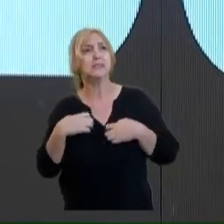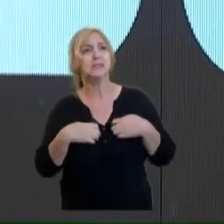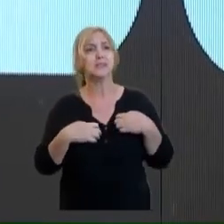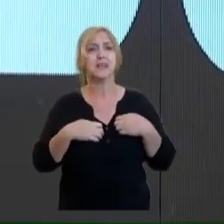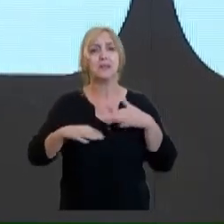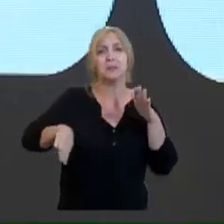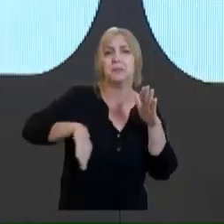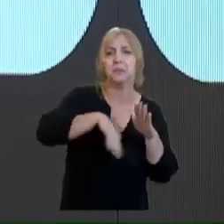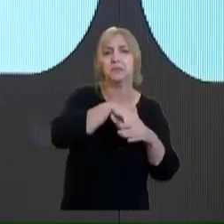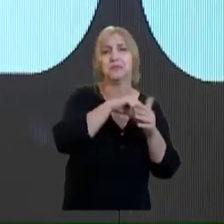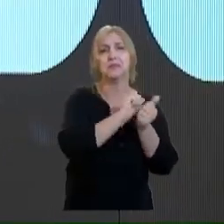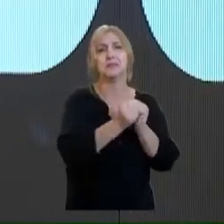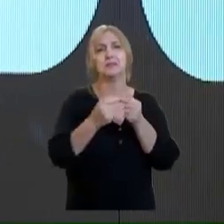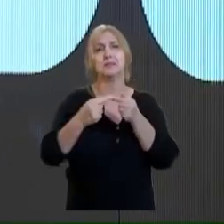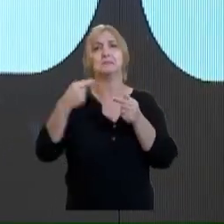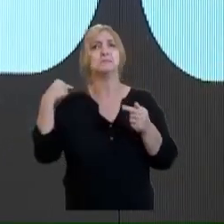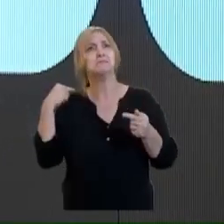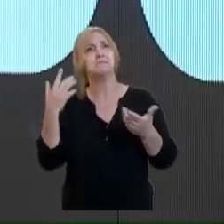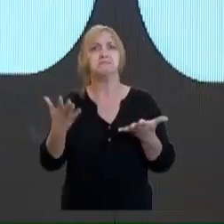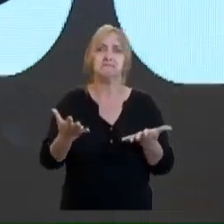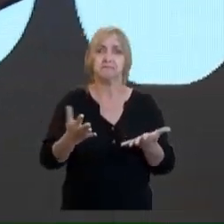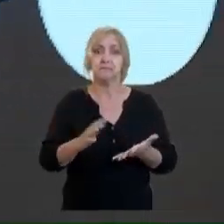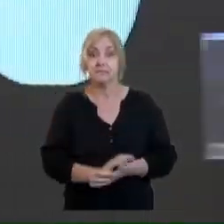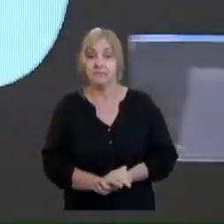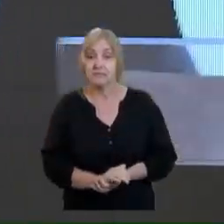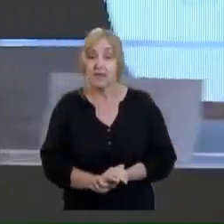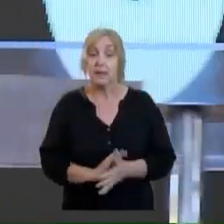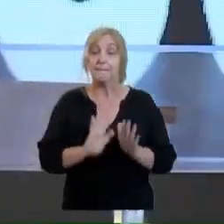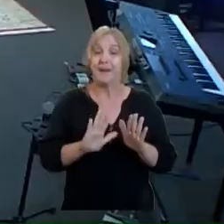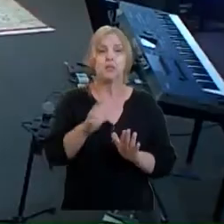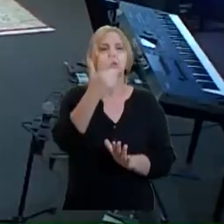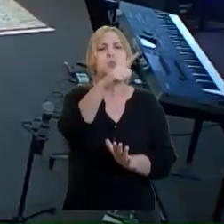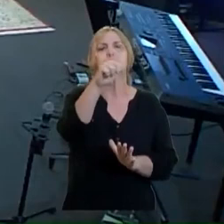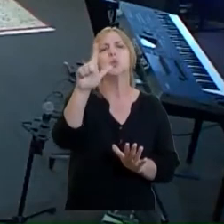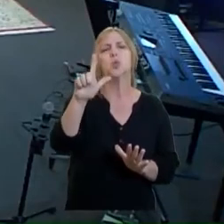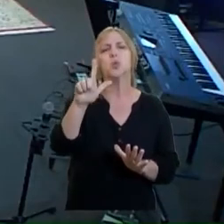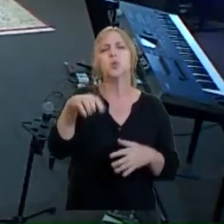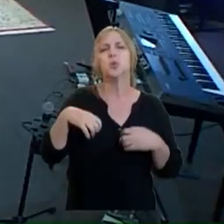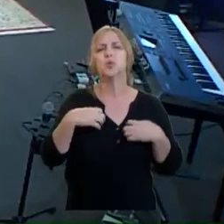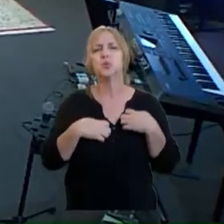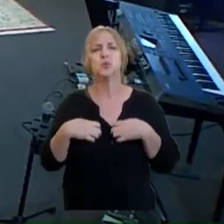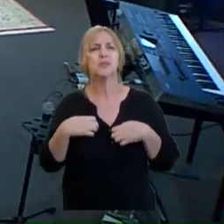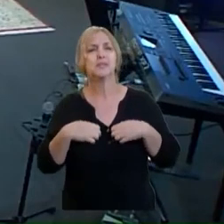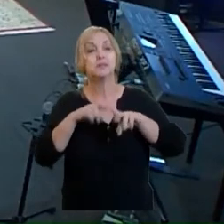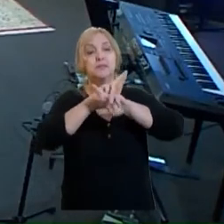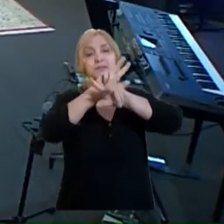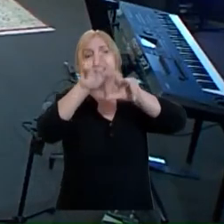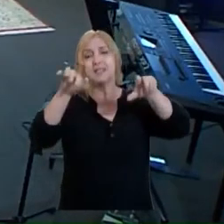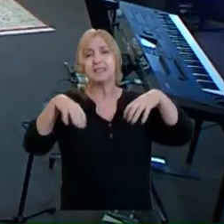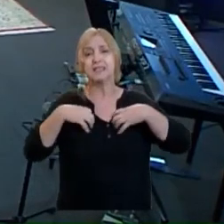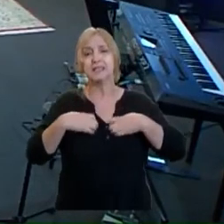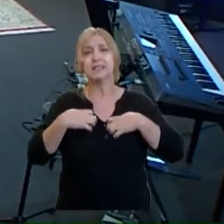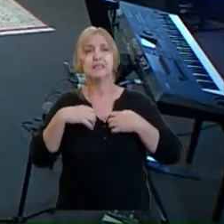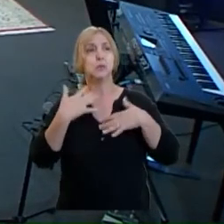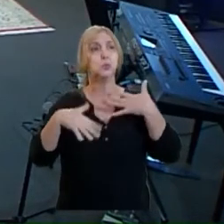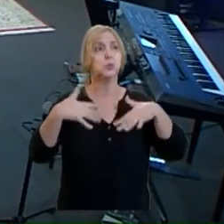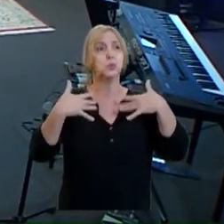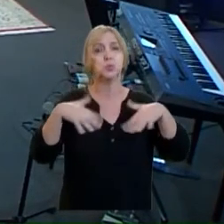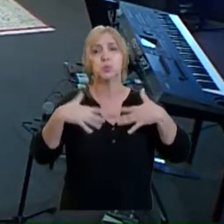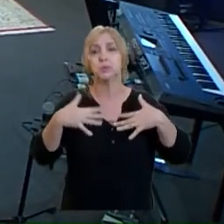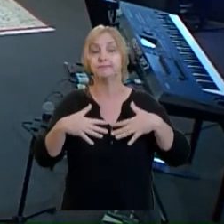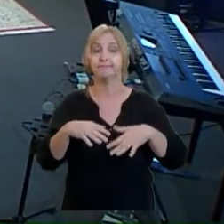foi demitido semana passada. Mas a aflição do outro são diferentes.